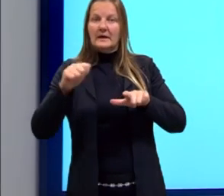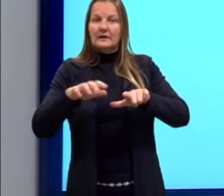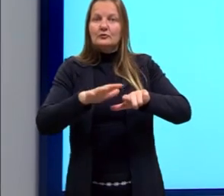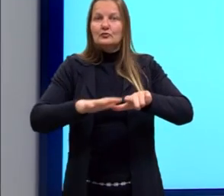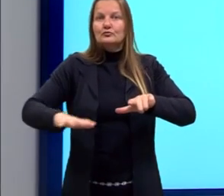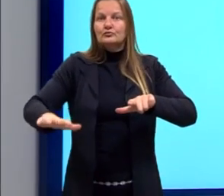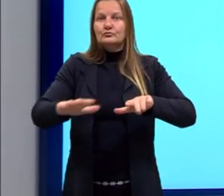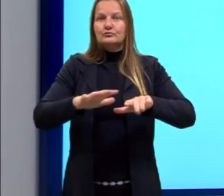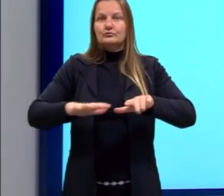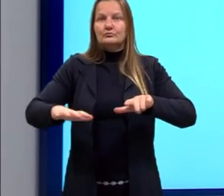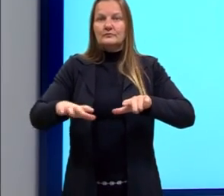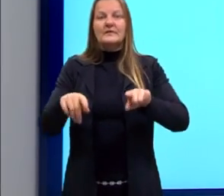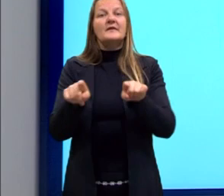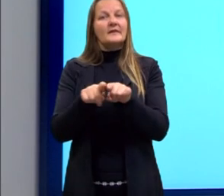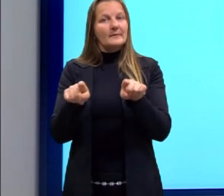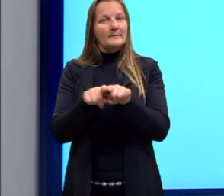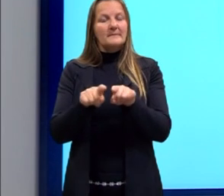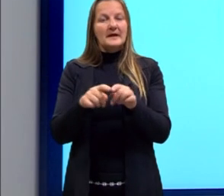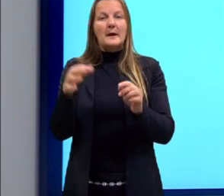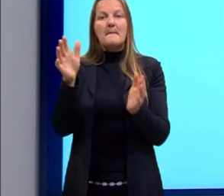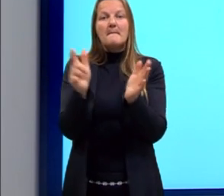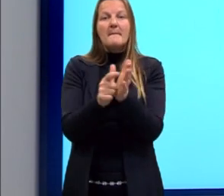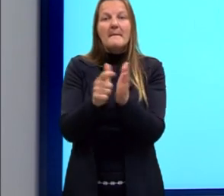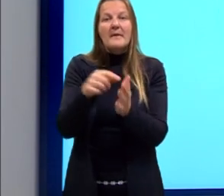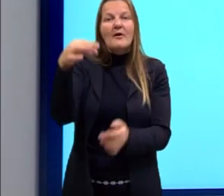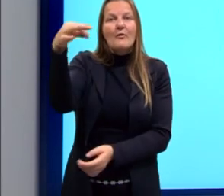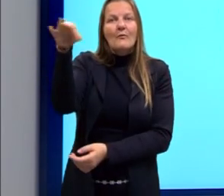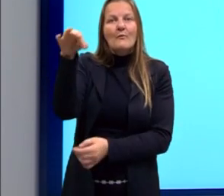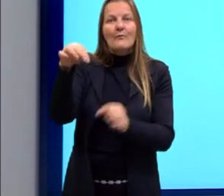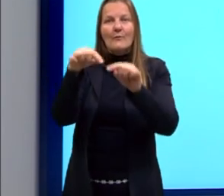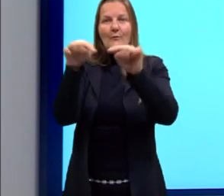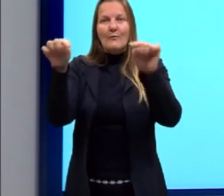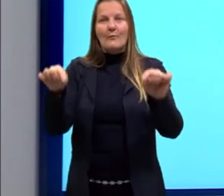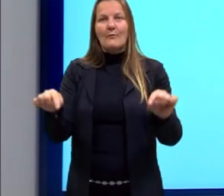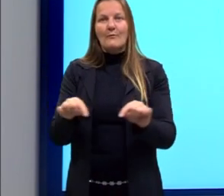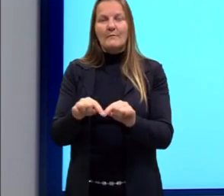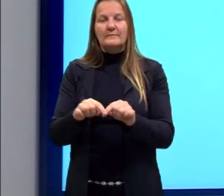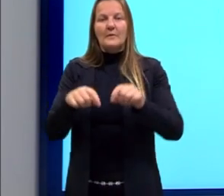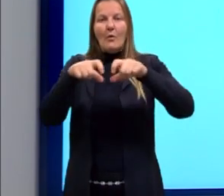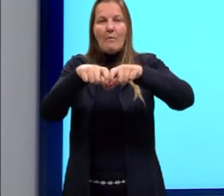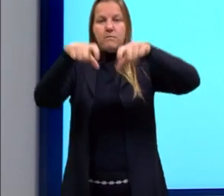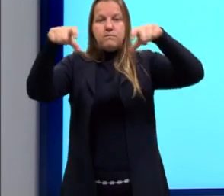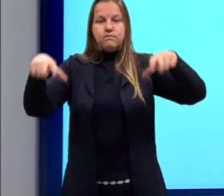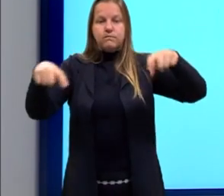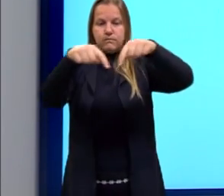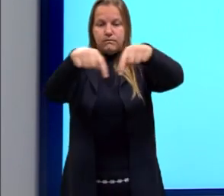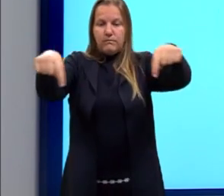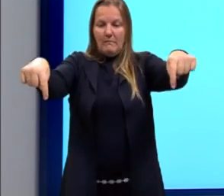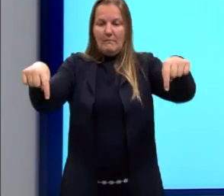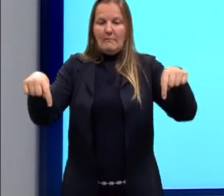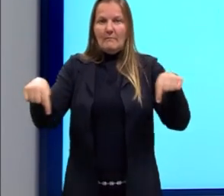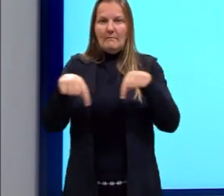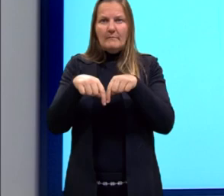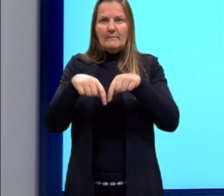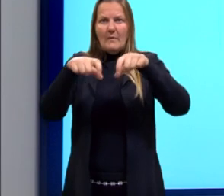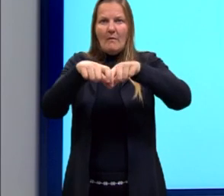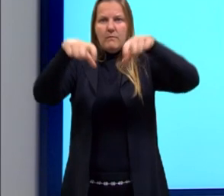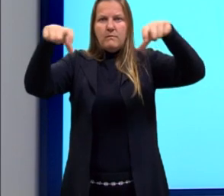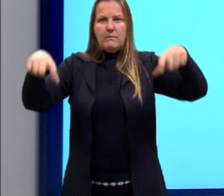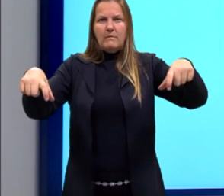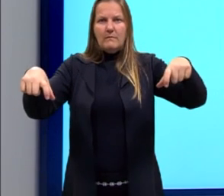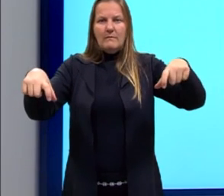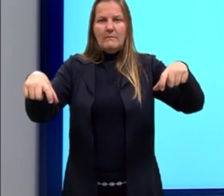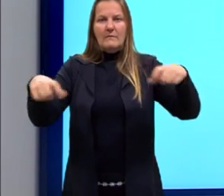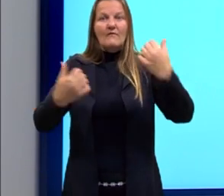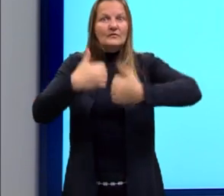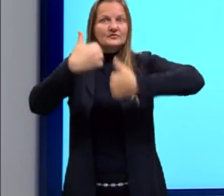um plano né uma folha de papel um campo de futebol ele é uma representação de um plano